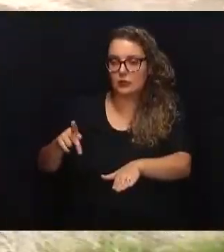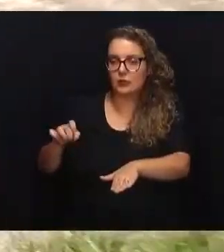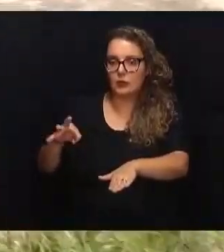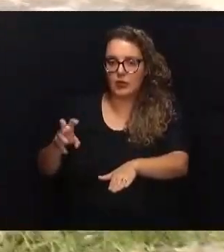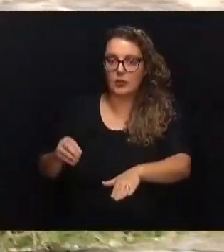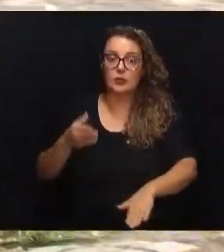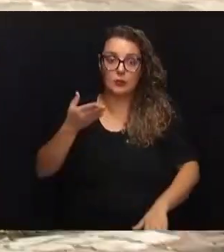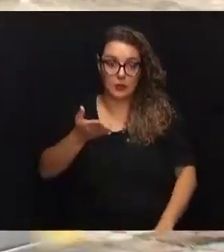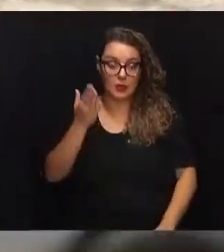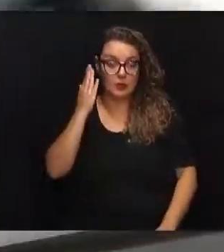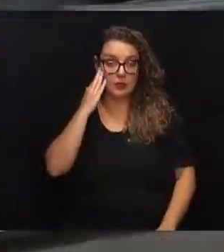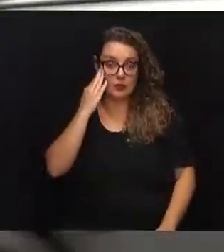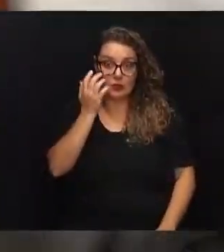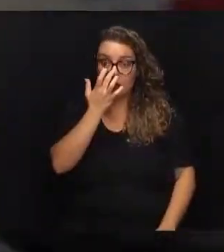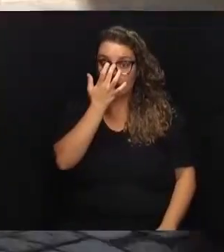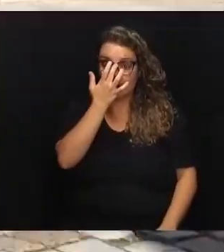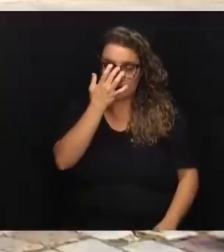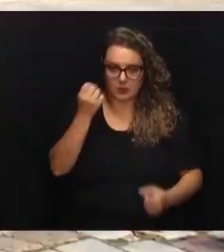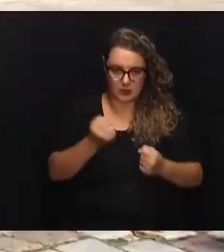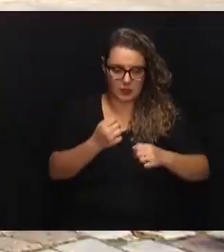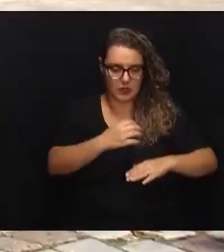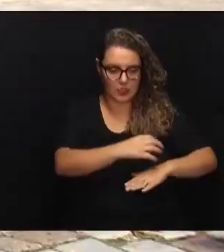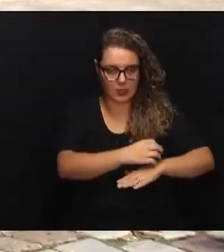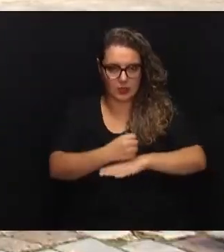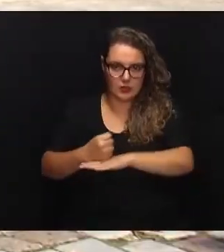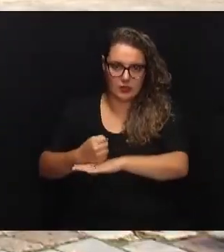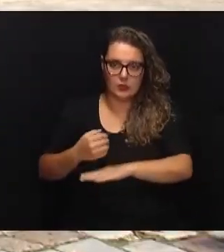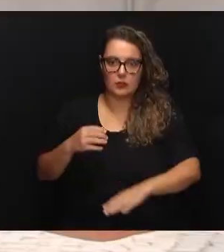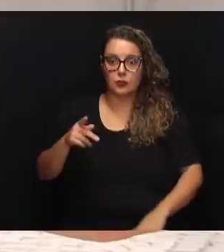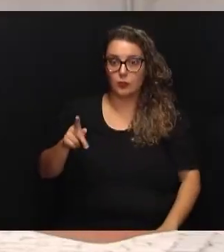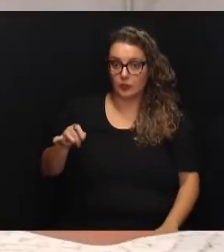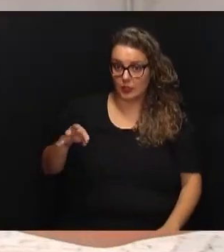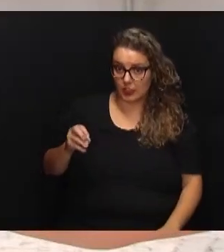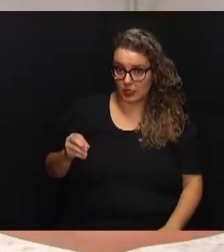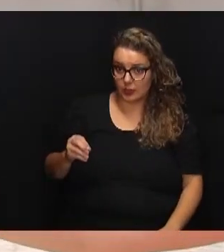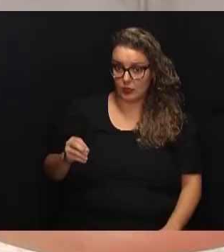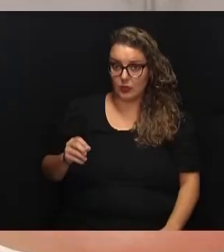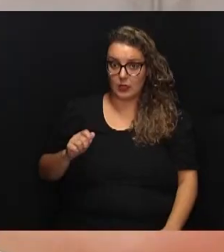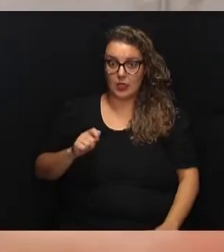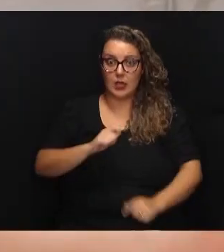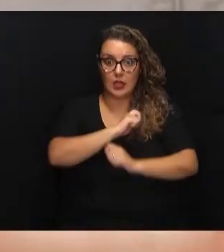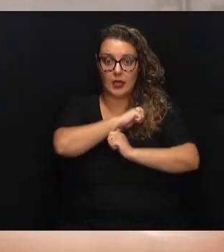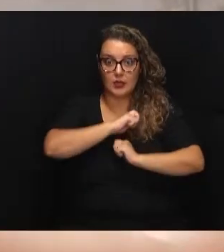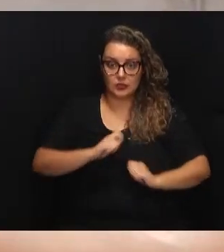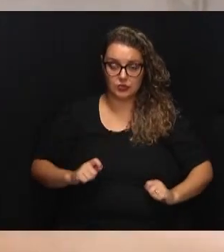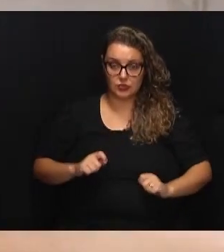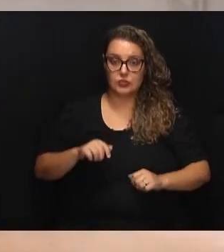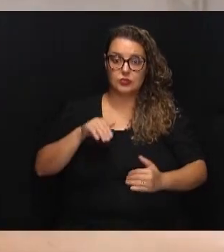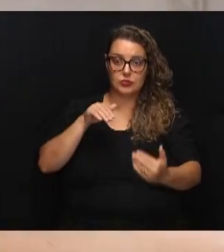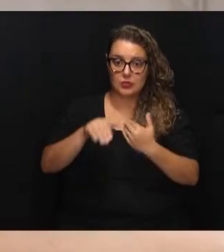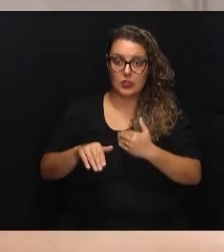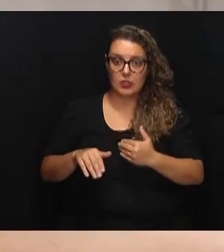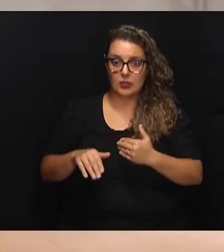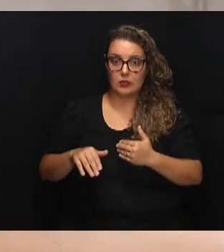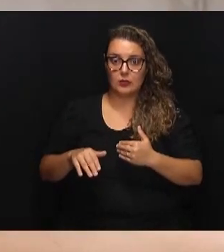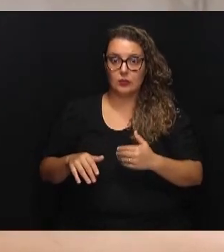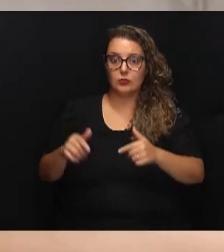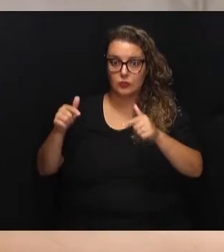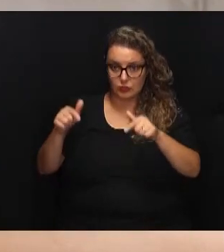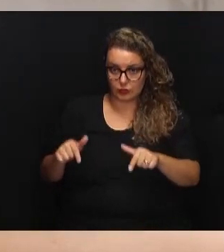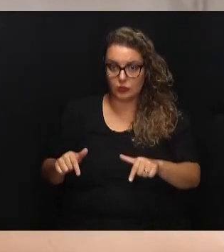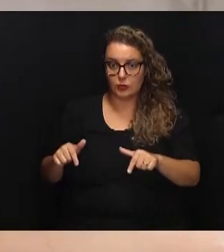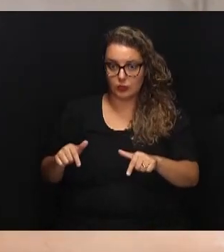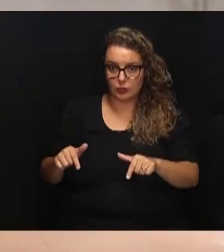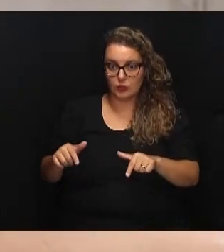INDEC? Para você saber se o seu veículo foi recolhido ao pátio da INDEC, os agentes de trânsito anexam no local